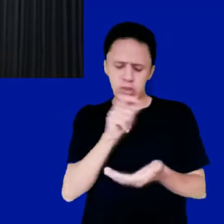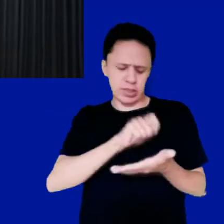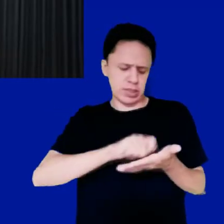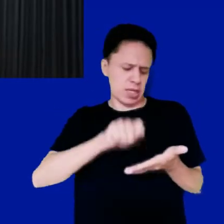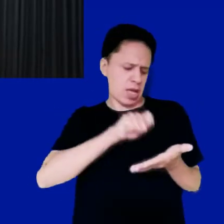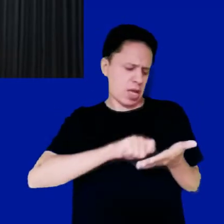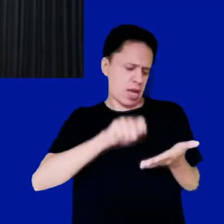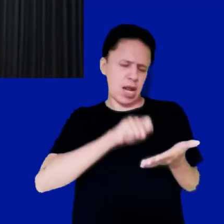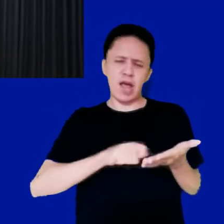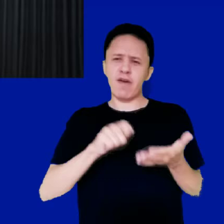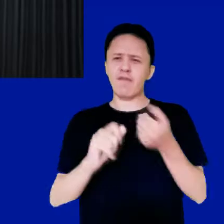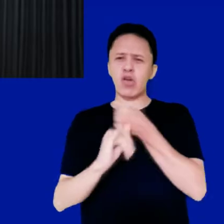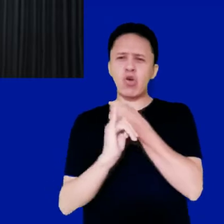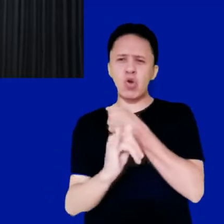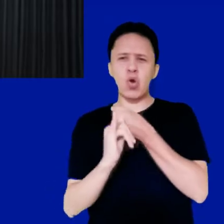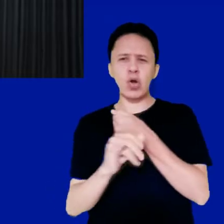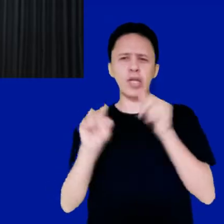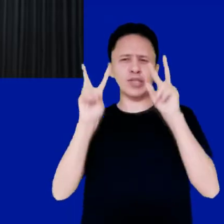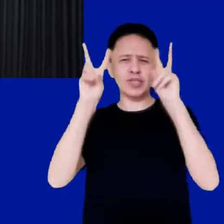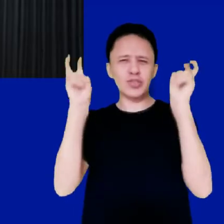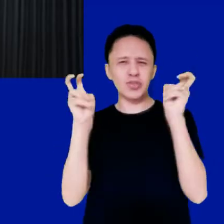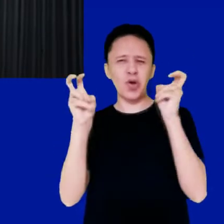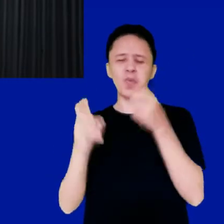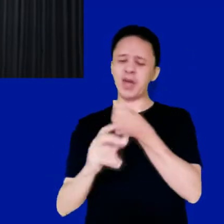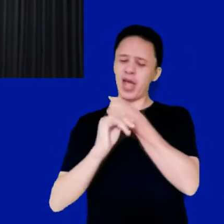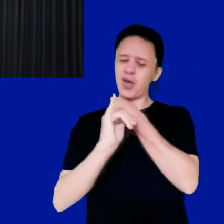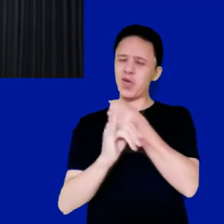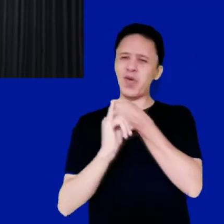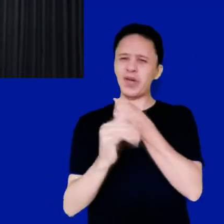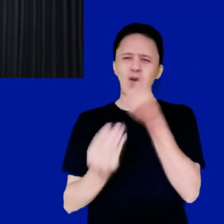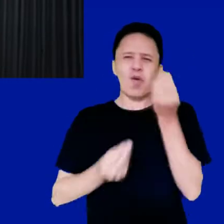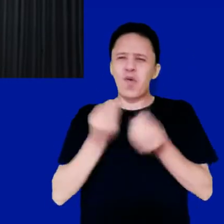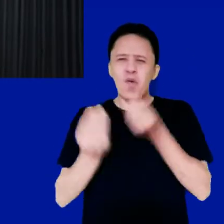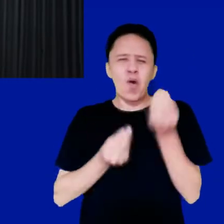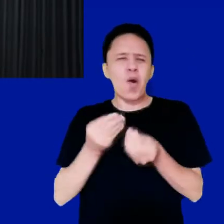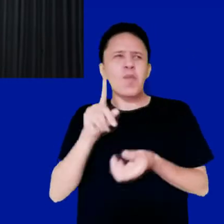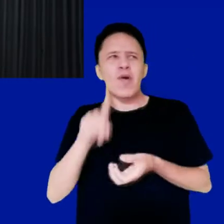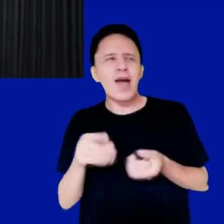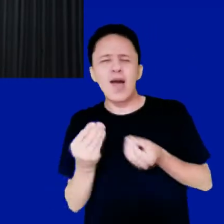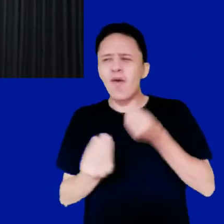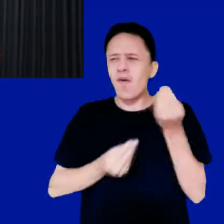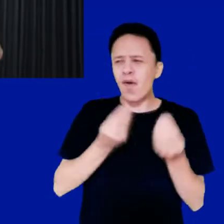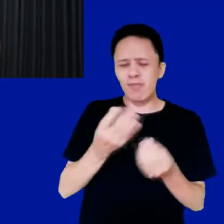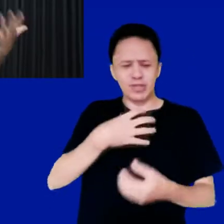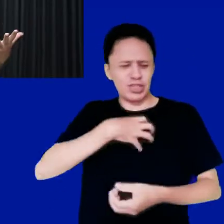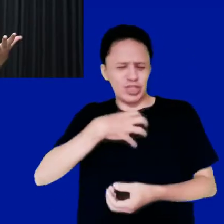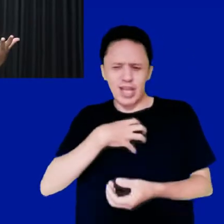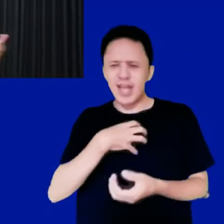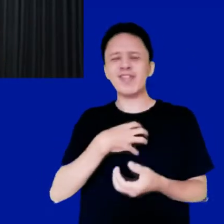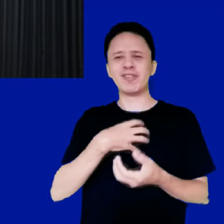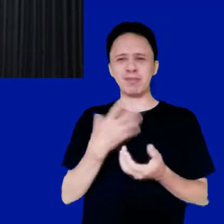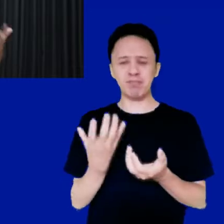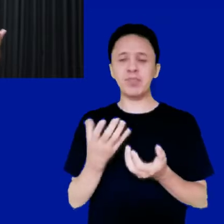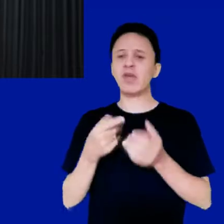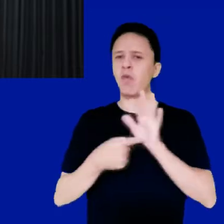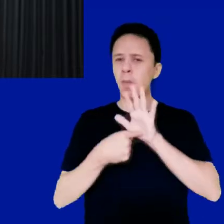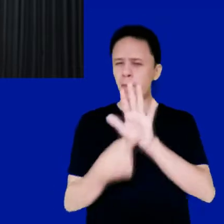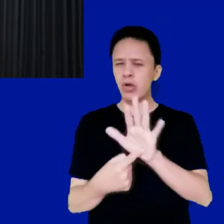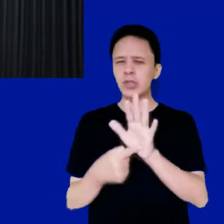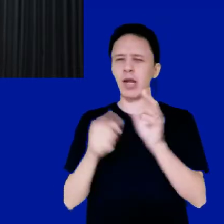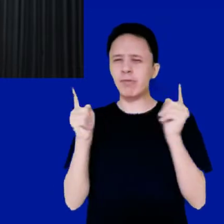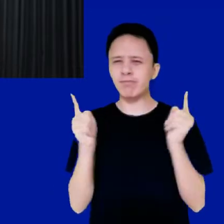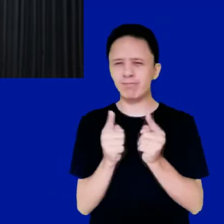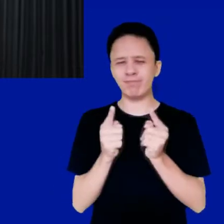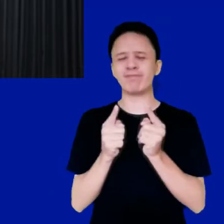incrível sobre o que seria esse gênero, escreve uma crônica sobre a crônica, sobre como é uma crônica, de que jeito é